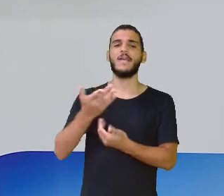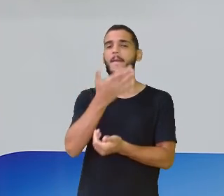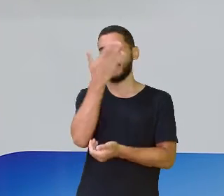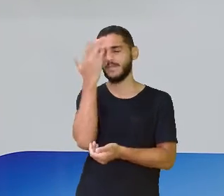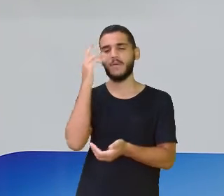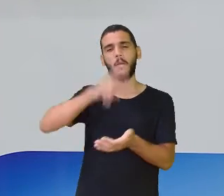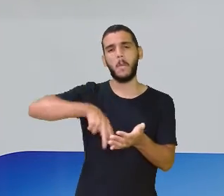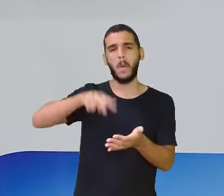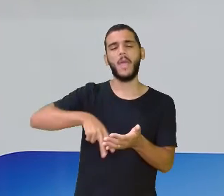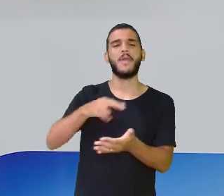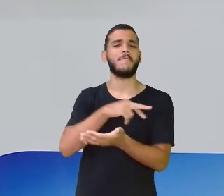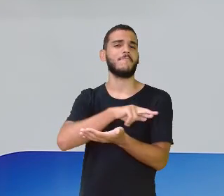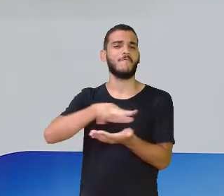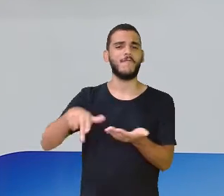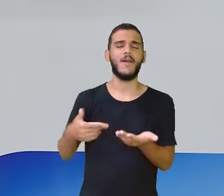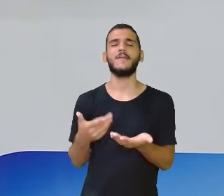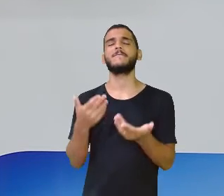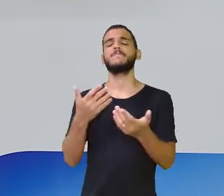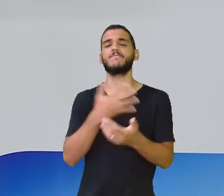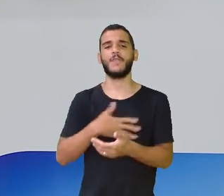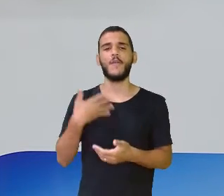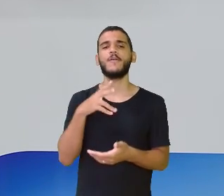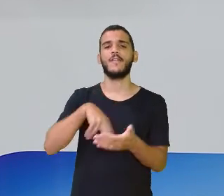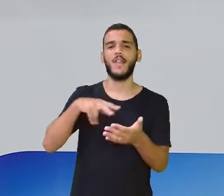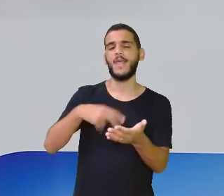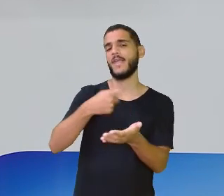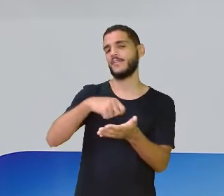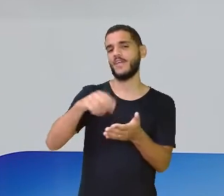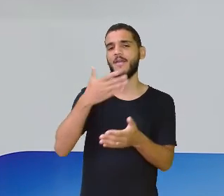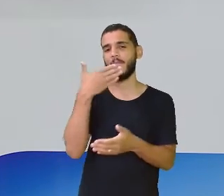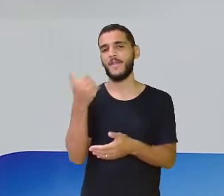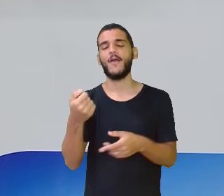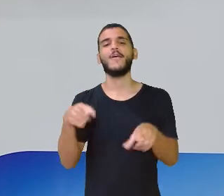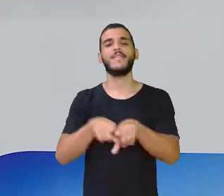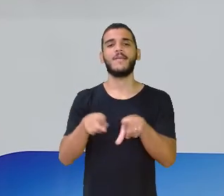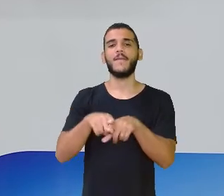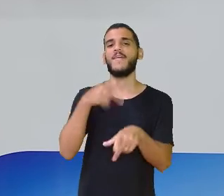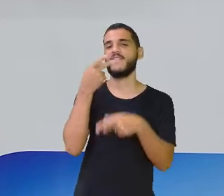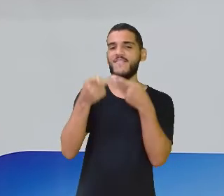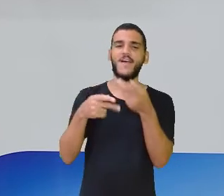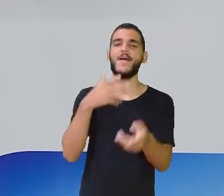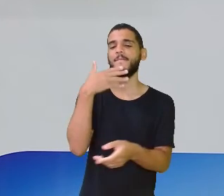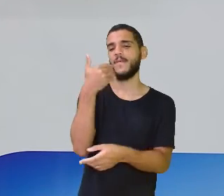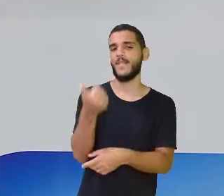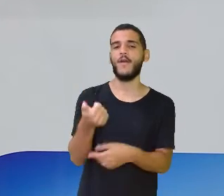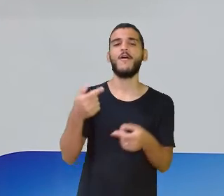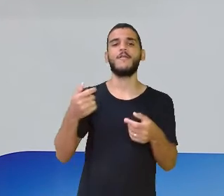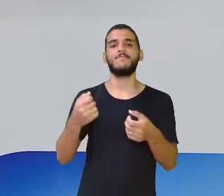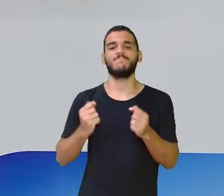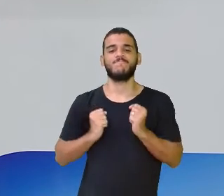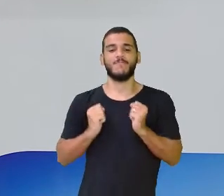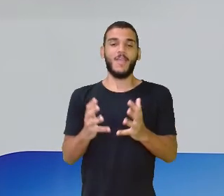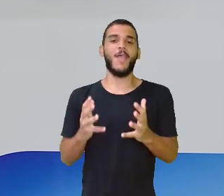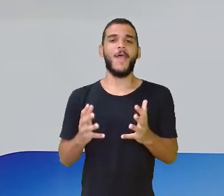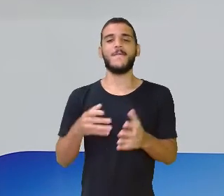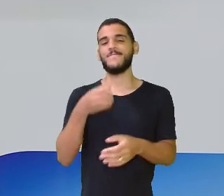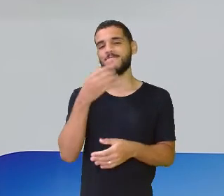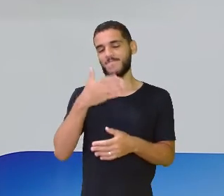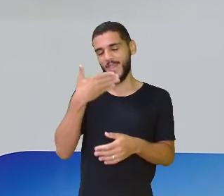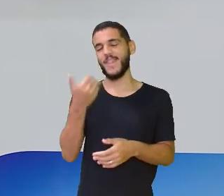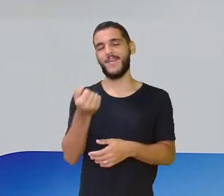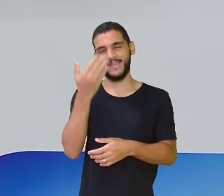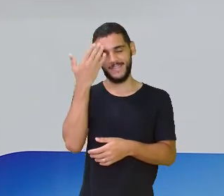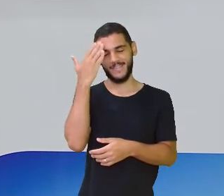bem, quem lê muito, quem gosta de ler, escreve melhor, fala melhor, sabe se expressar numa conversa.